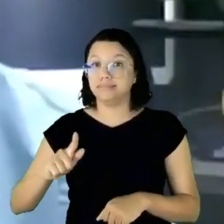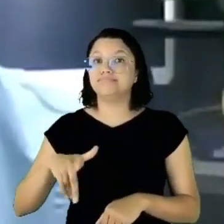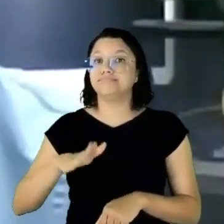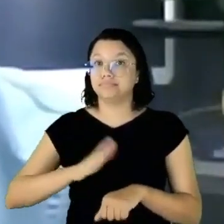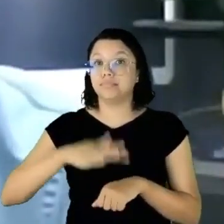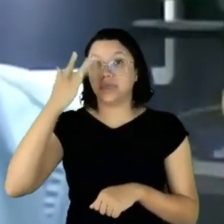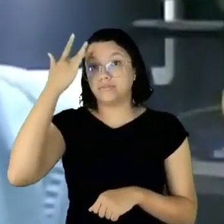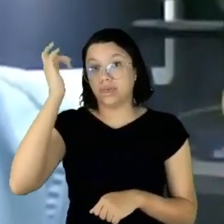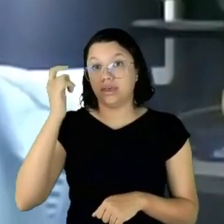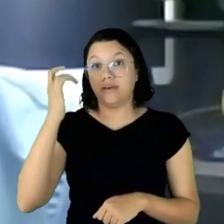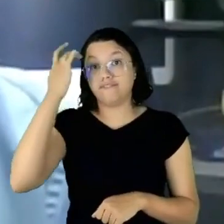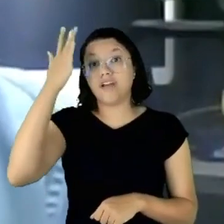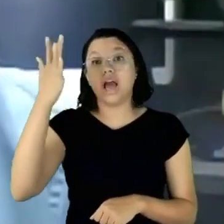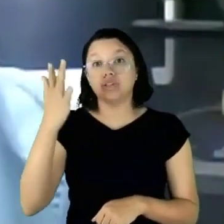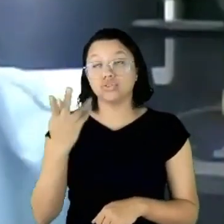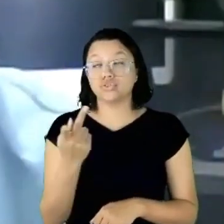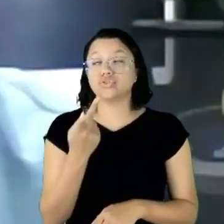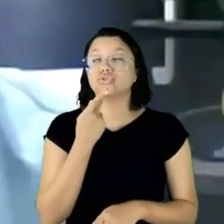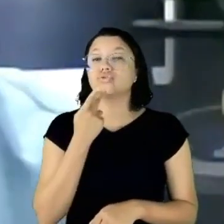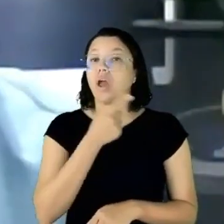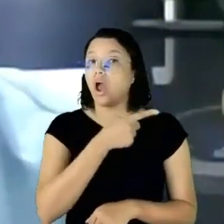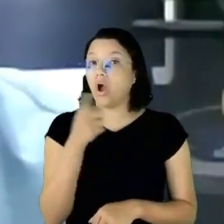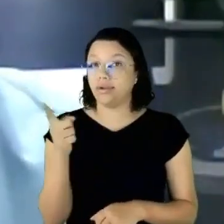direcionado com eles